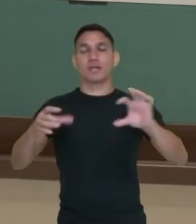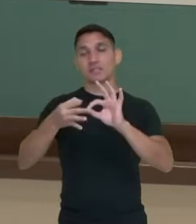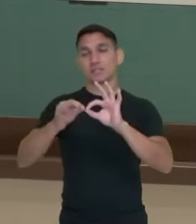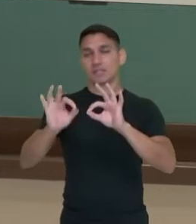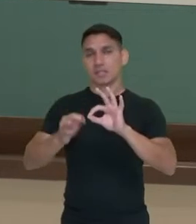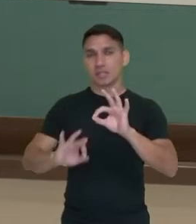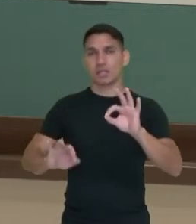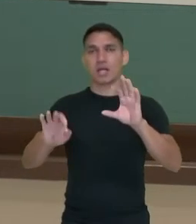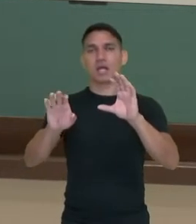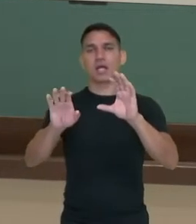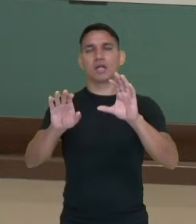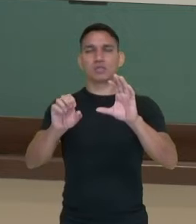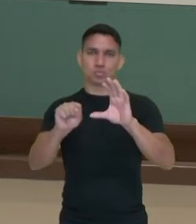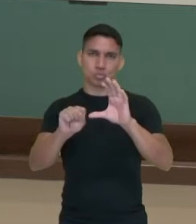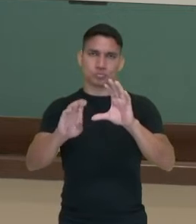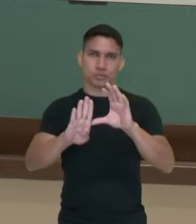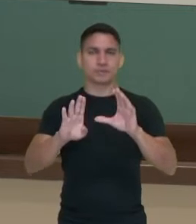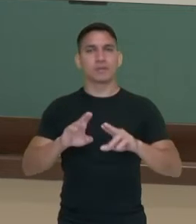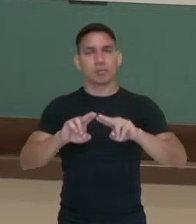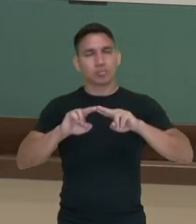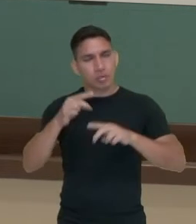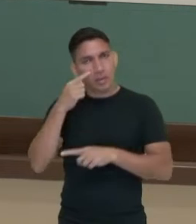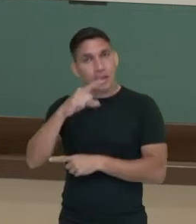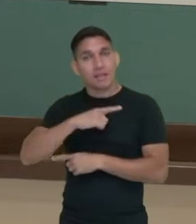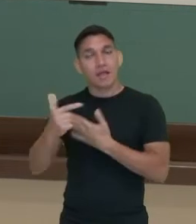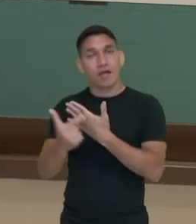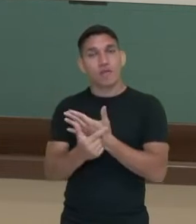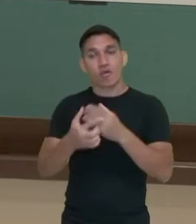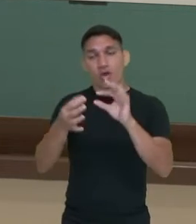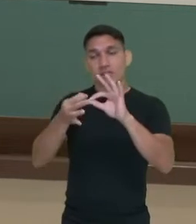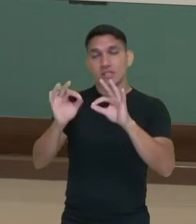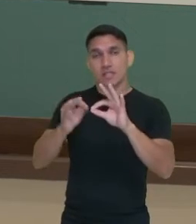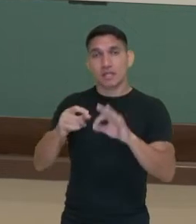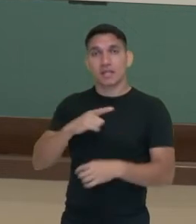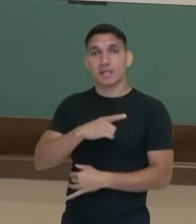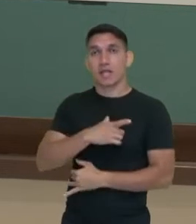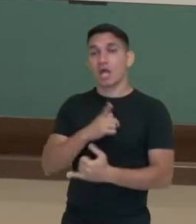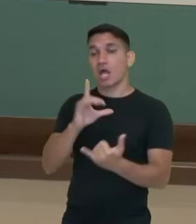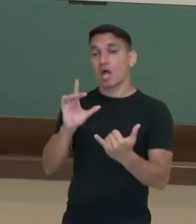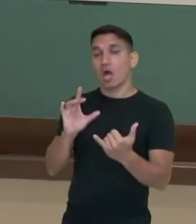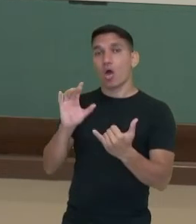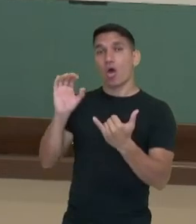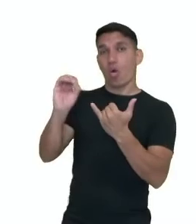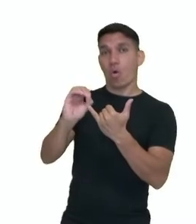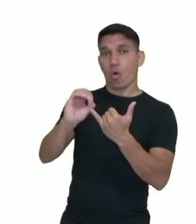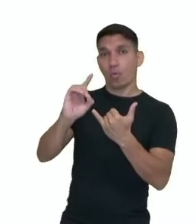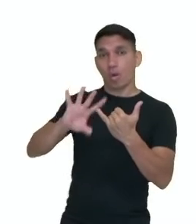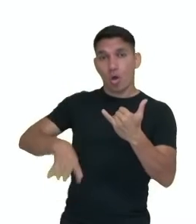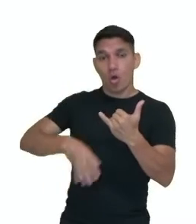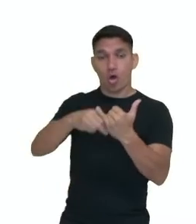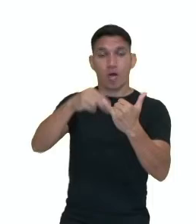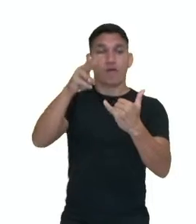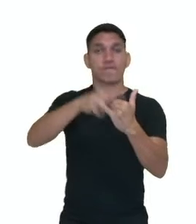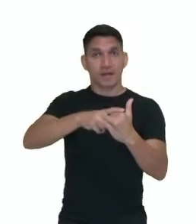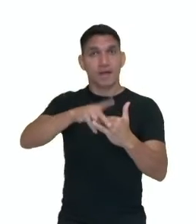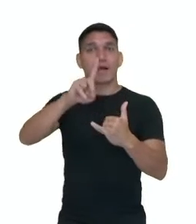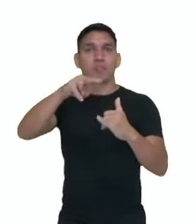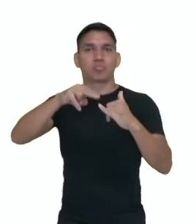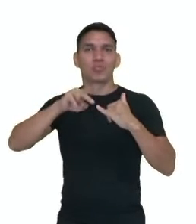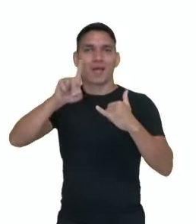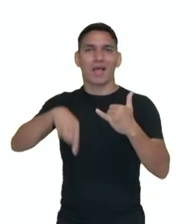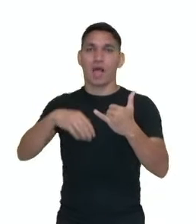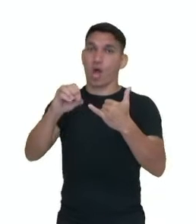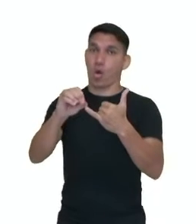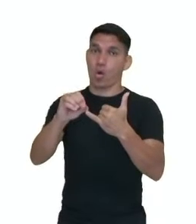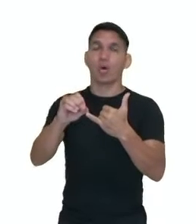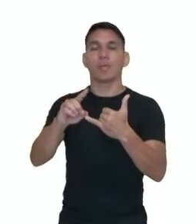de substantivo. É uma função sintática, como vemos aqui, de objeto. Completou o sentido do verbo, é uma função de